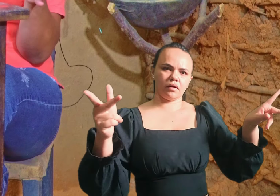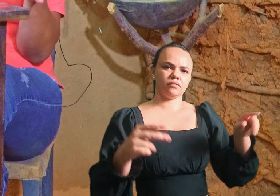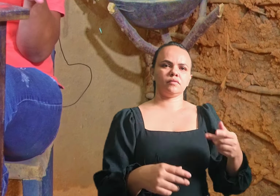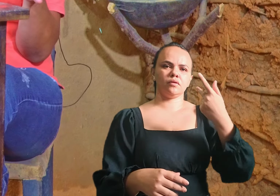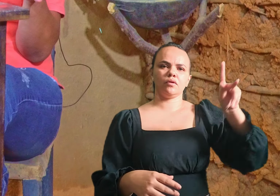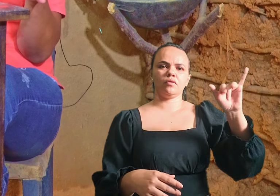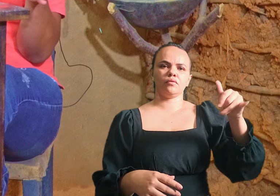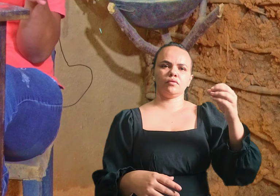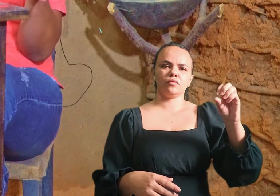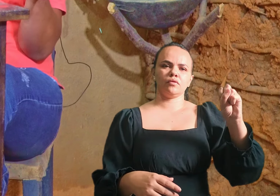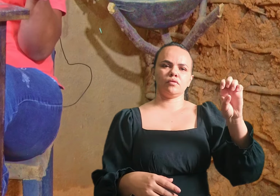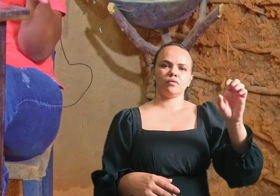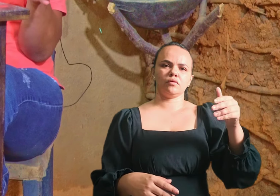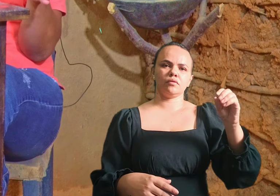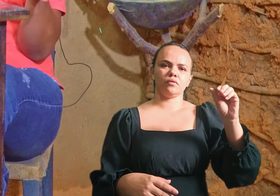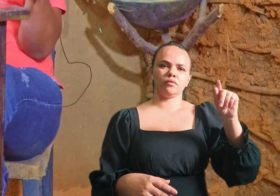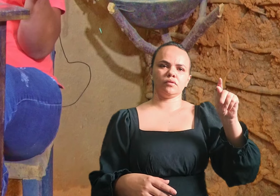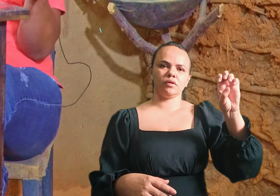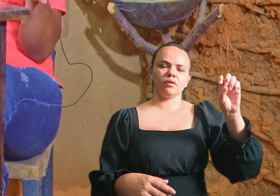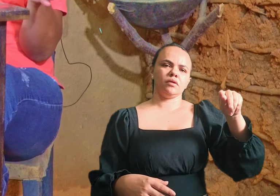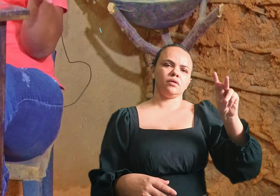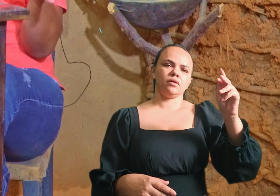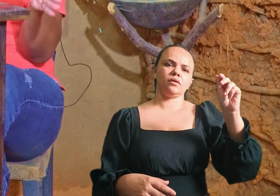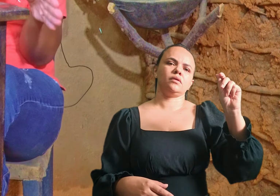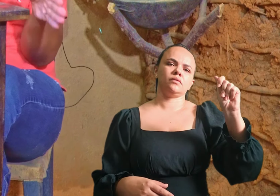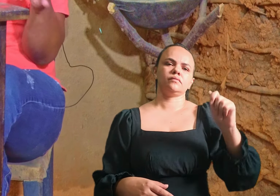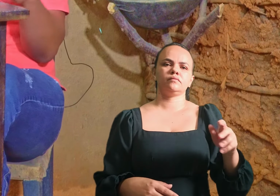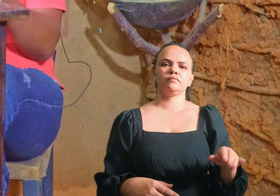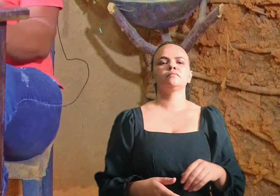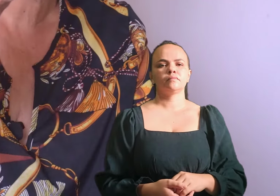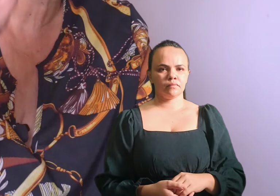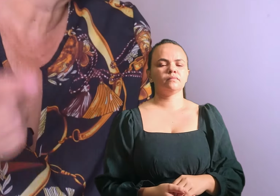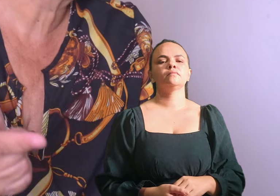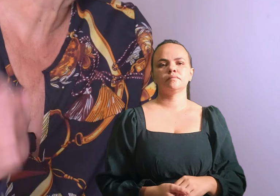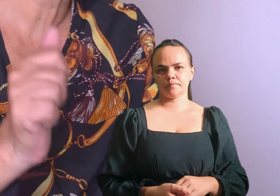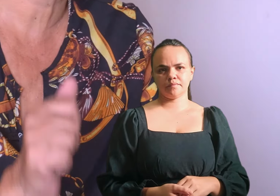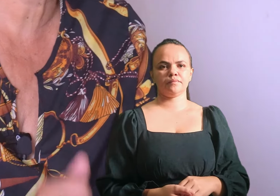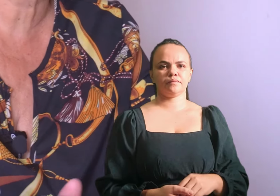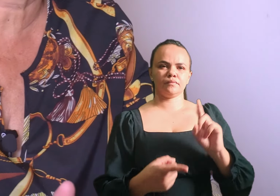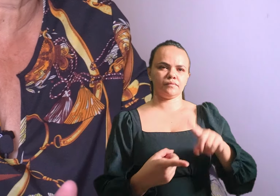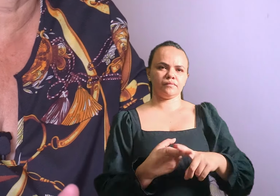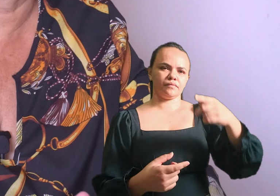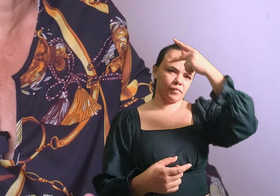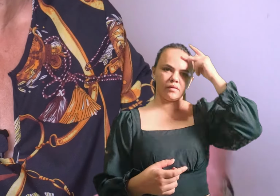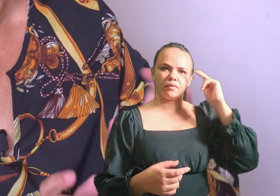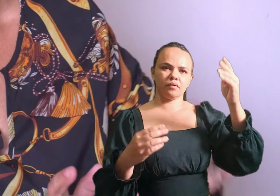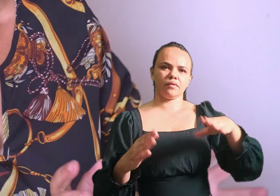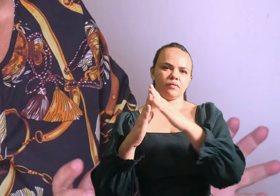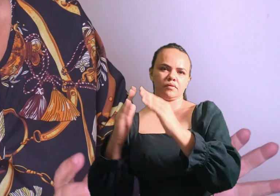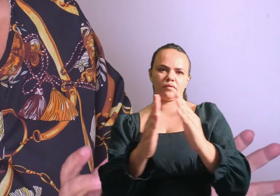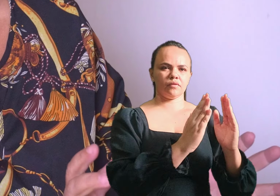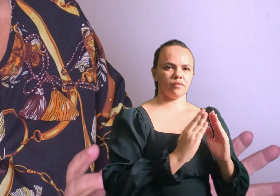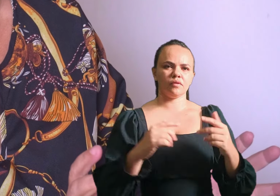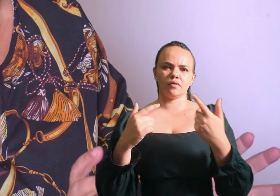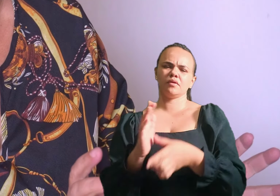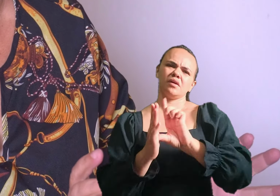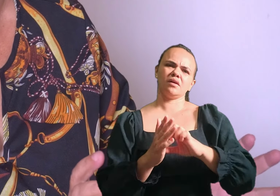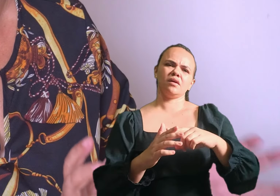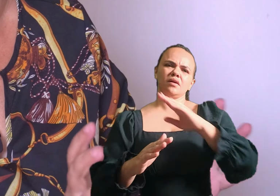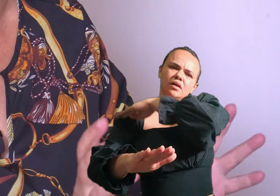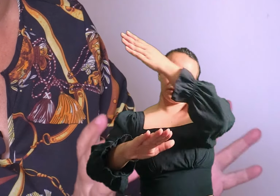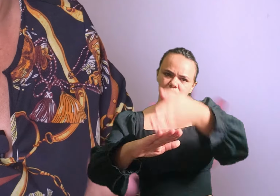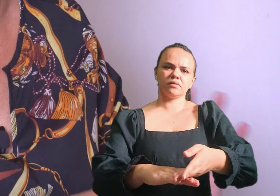região ali do Arapuá provavelmente lá foi habitado antes daqui um outro fato interessante o